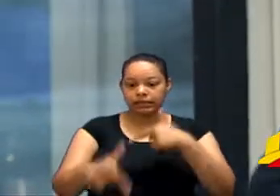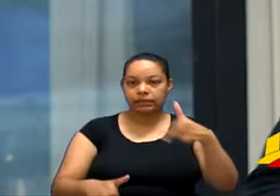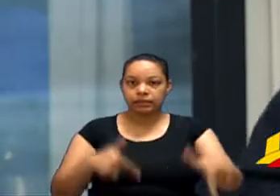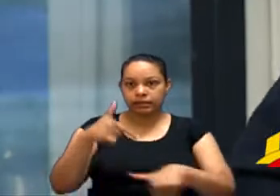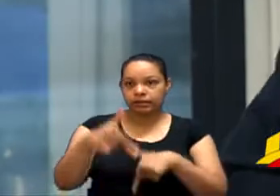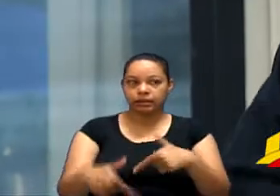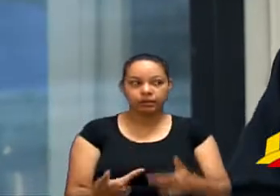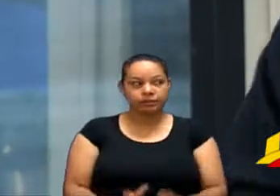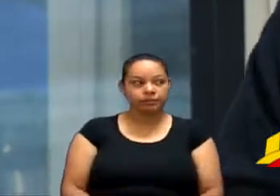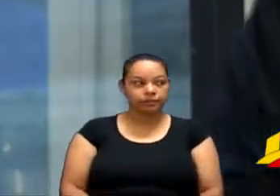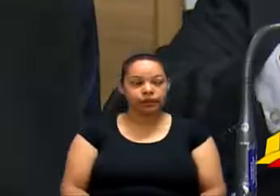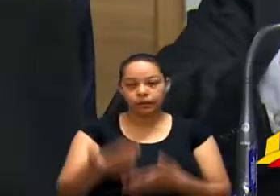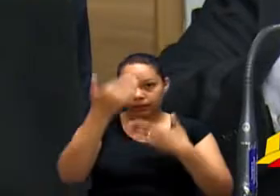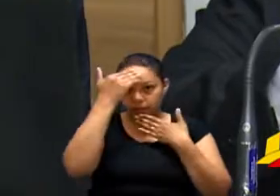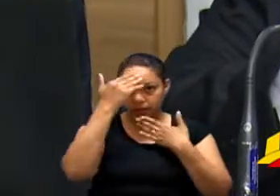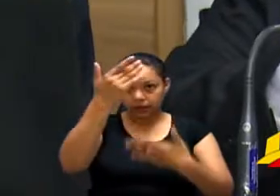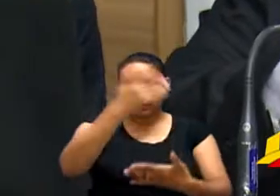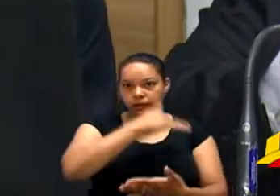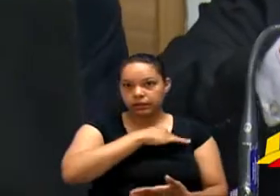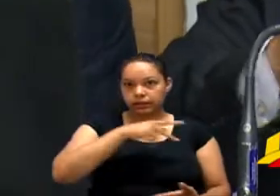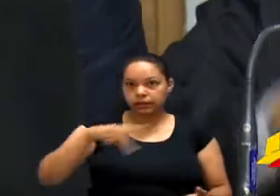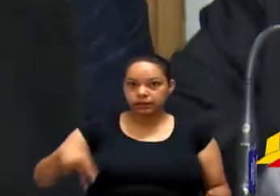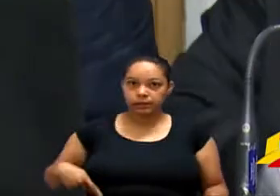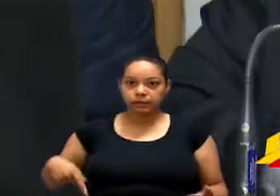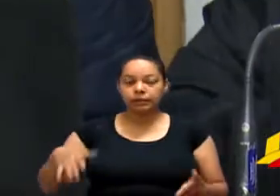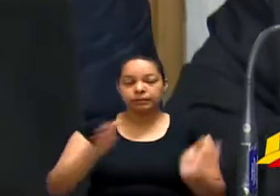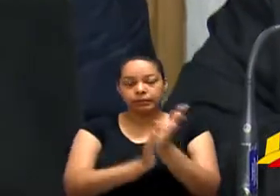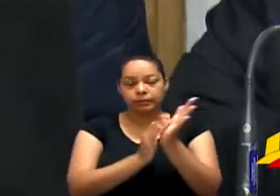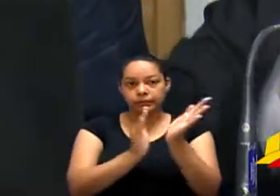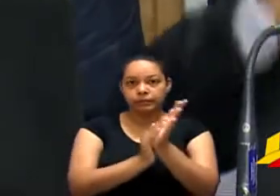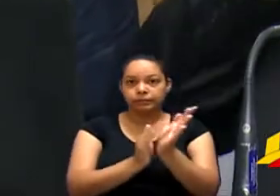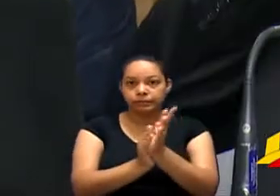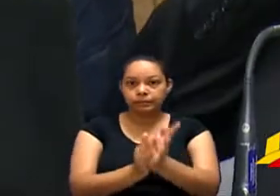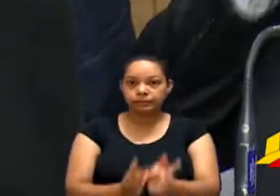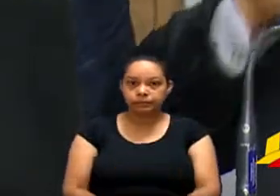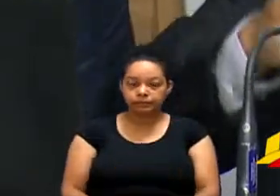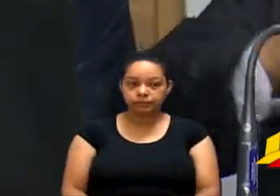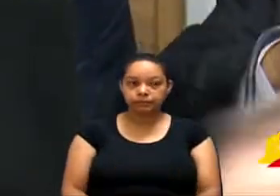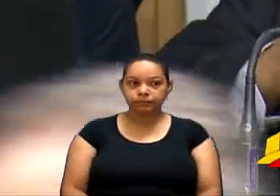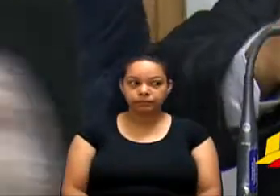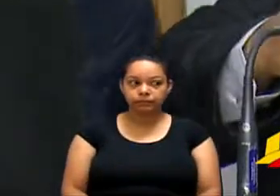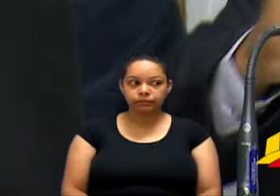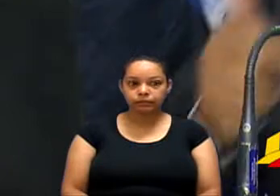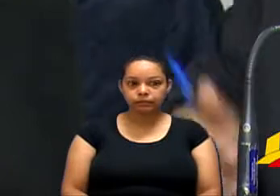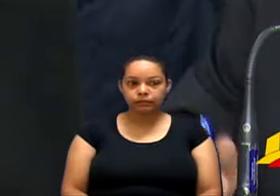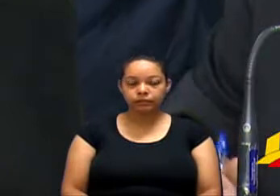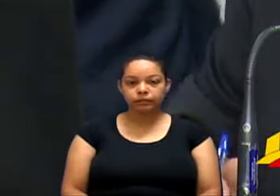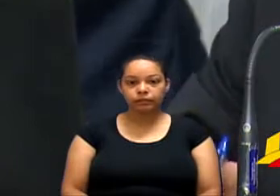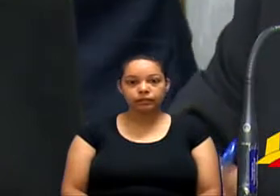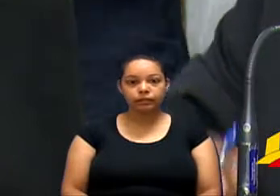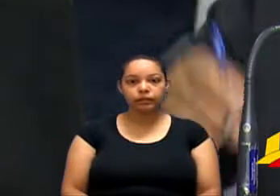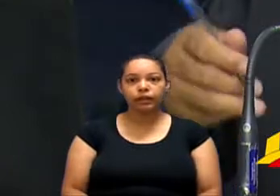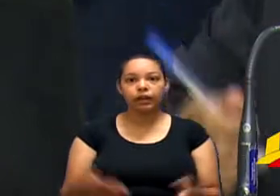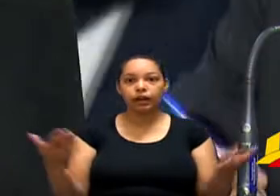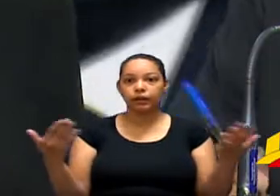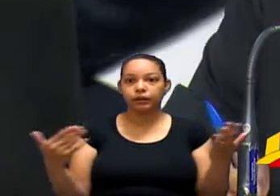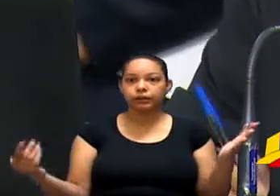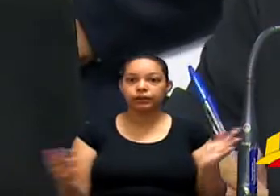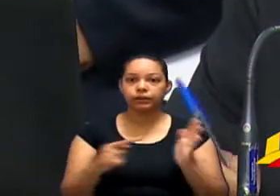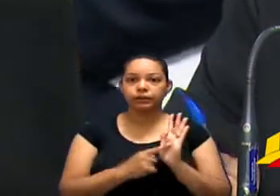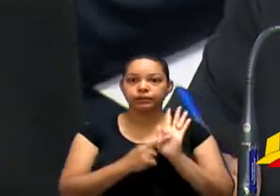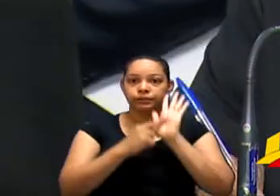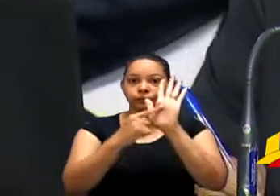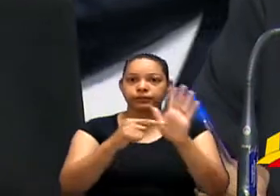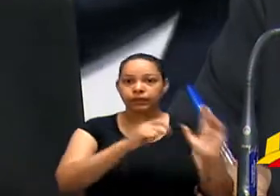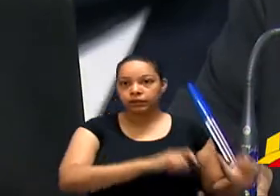obrigado obrigado Mais uma vez meus parabéns apresentação de matérias é